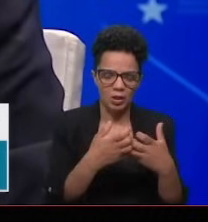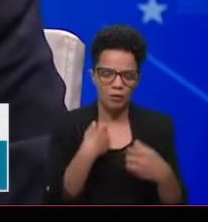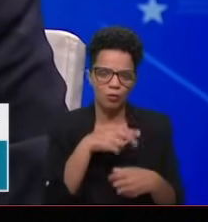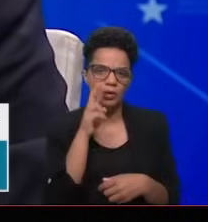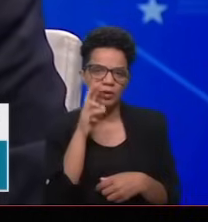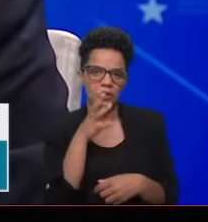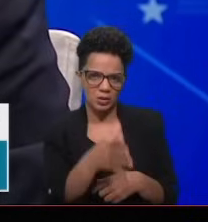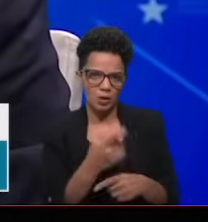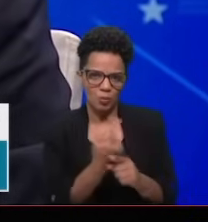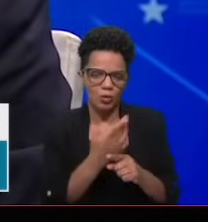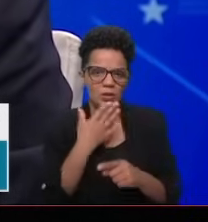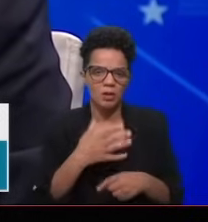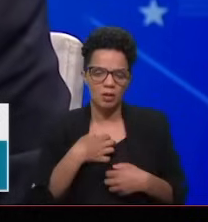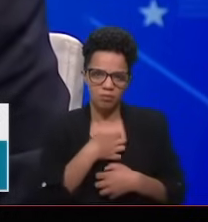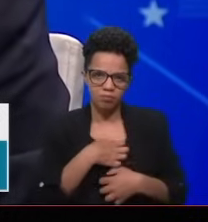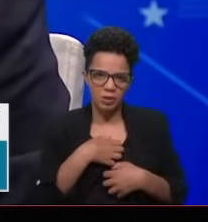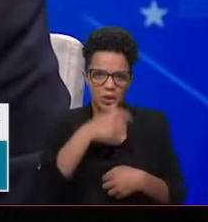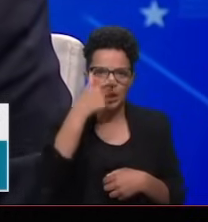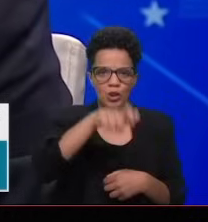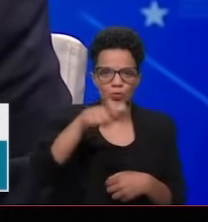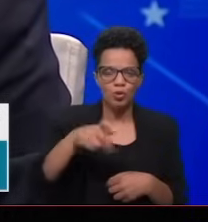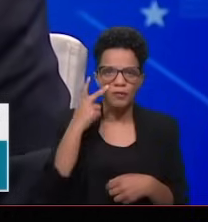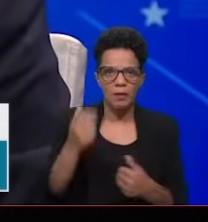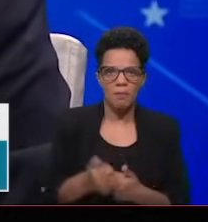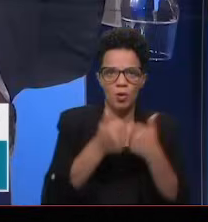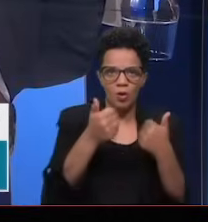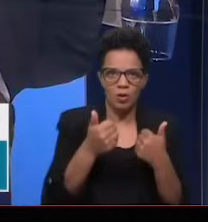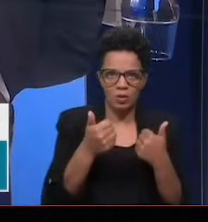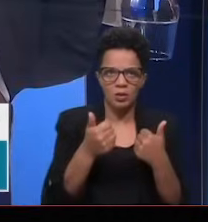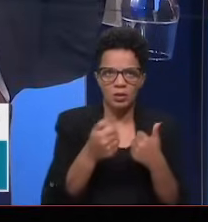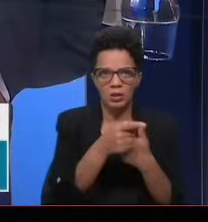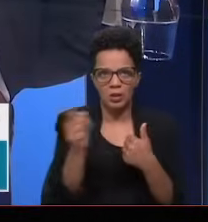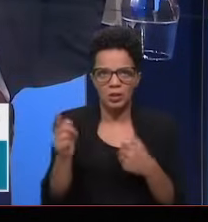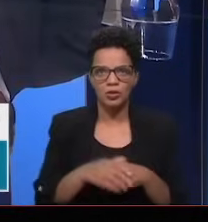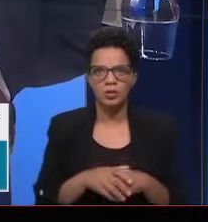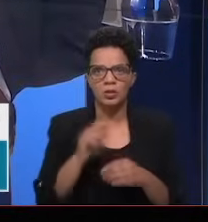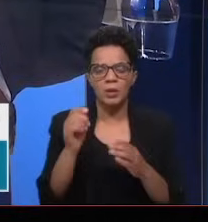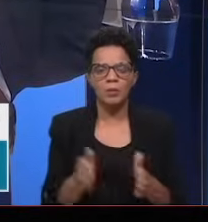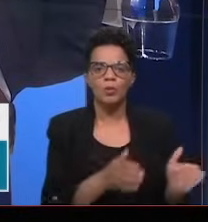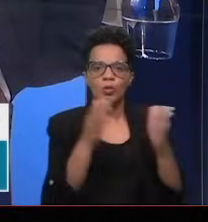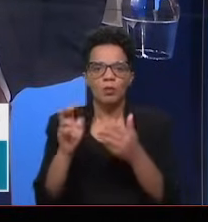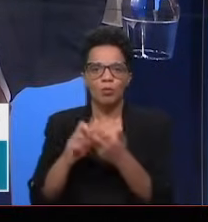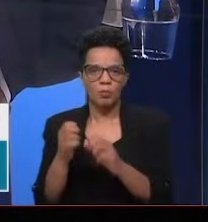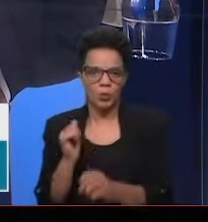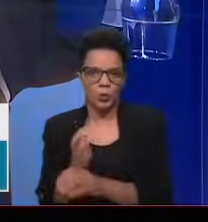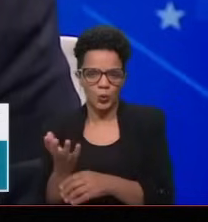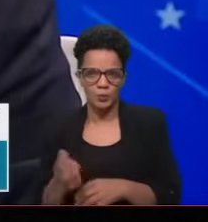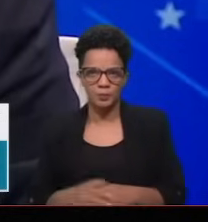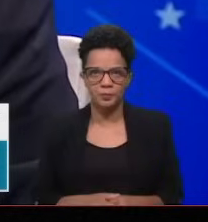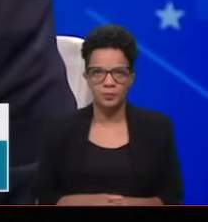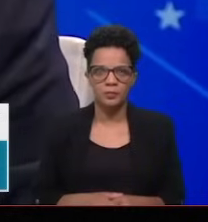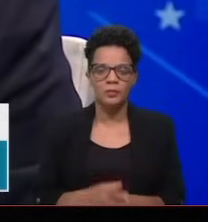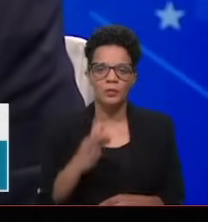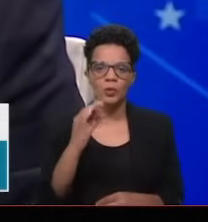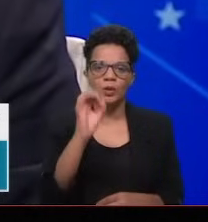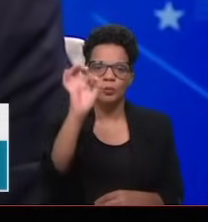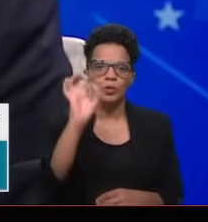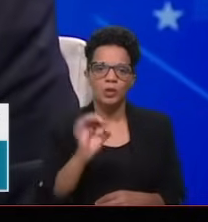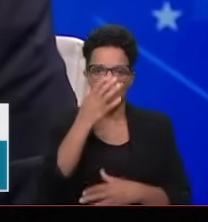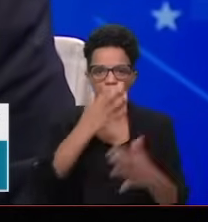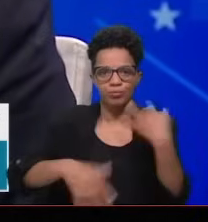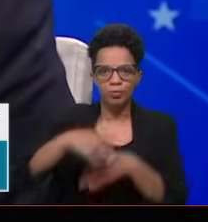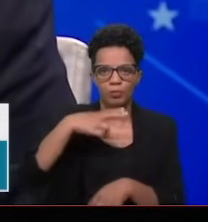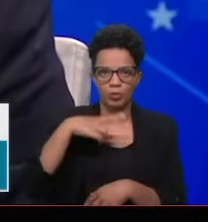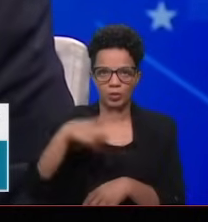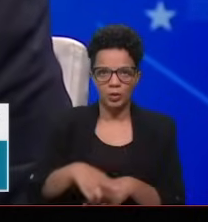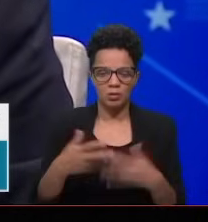coração essa gente vive melhor do que eles qual gente e por outro lado temos aqui um outro problema é que 40% da população